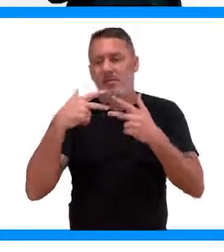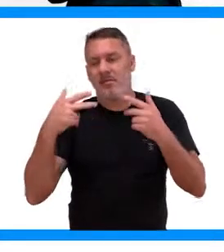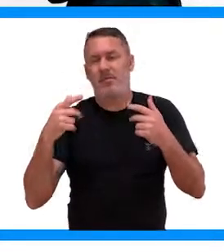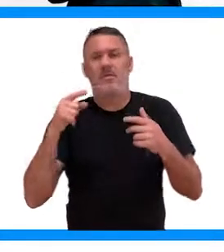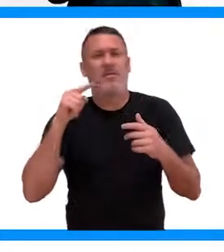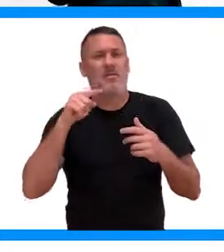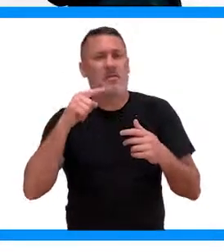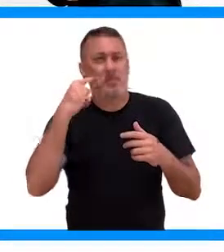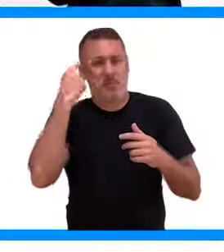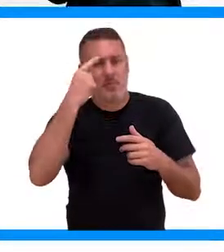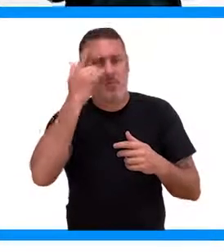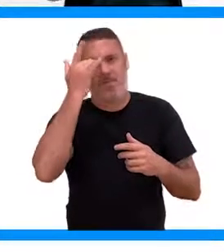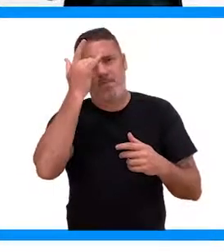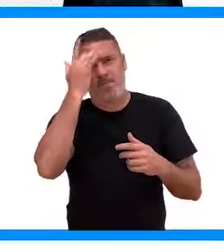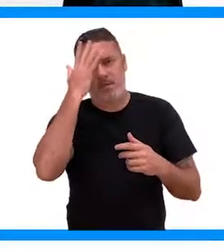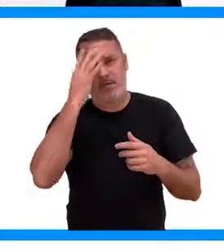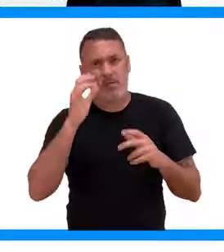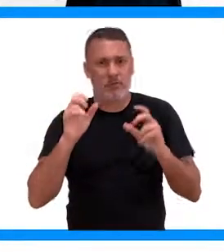Bueno?